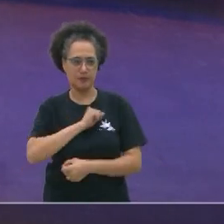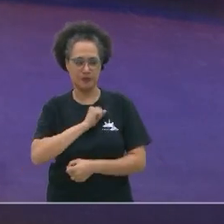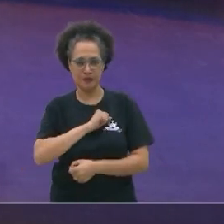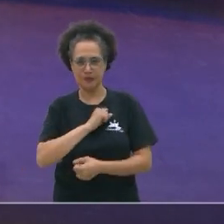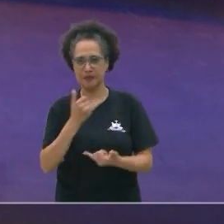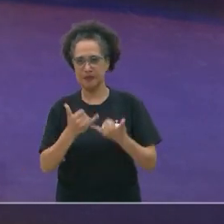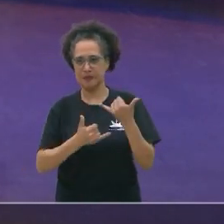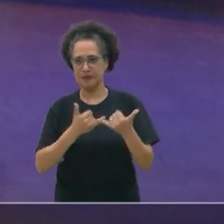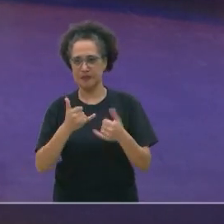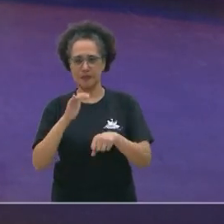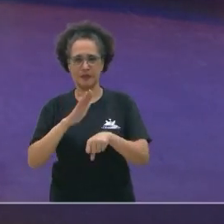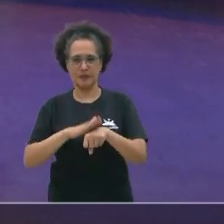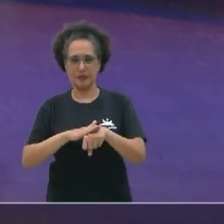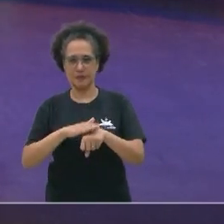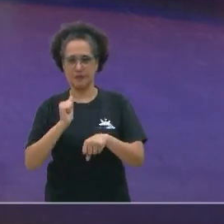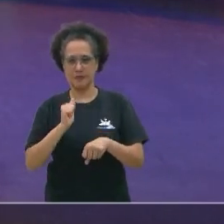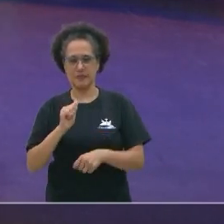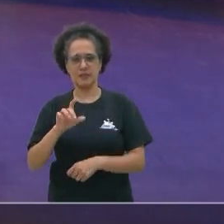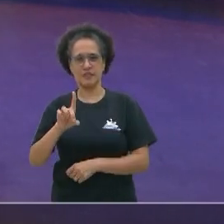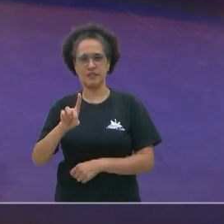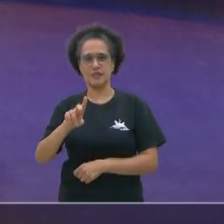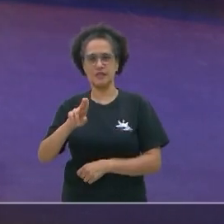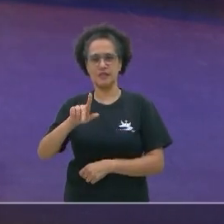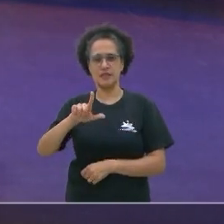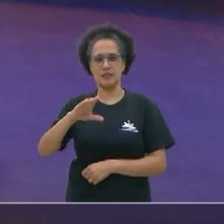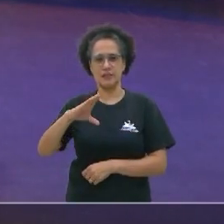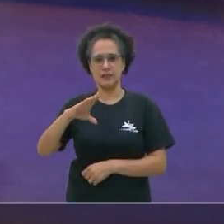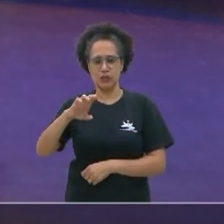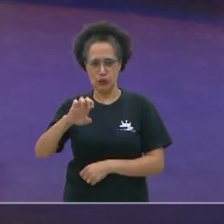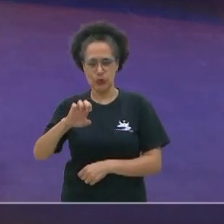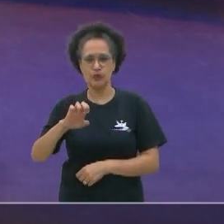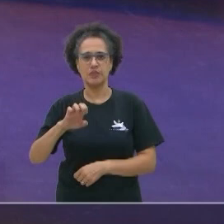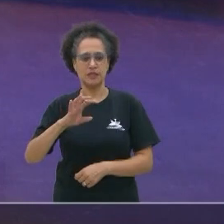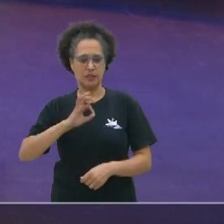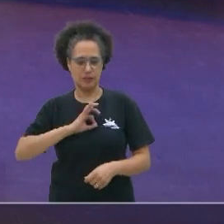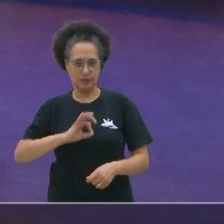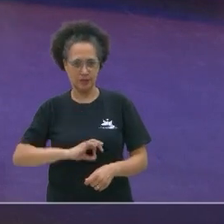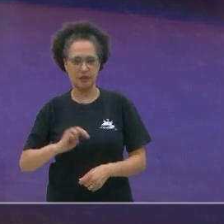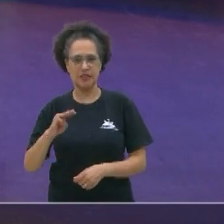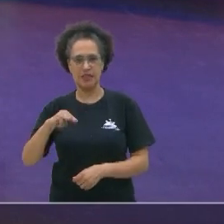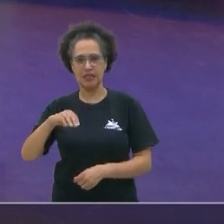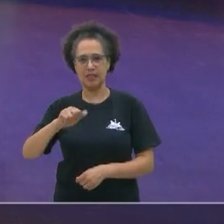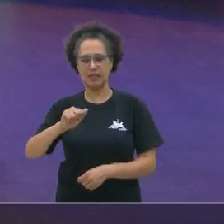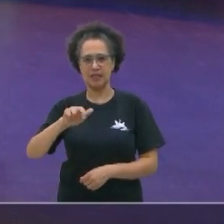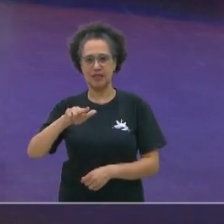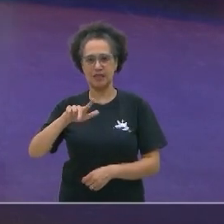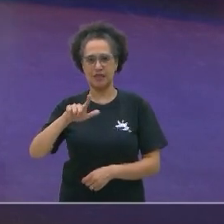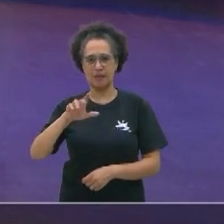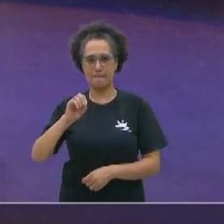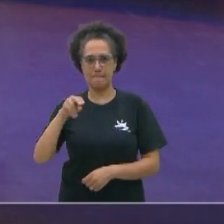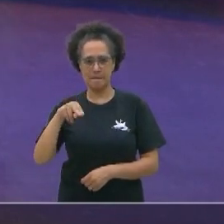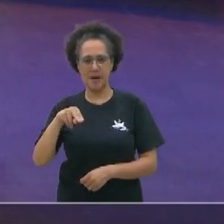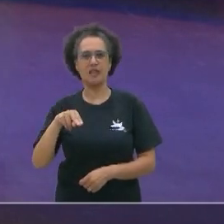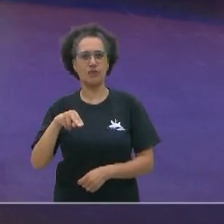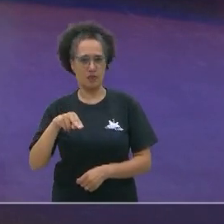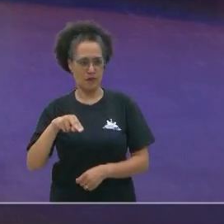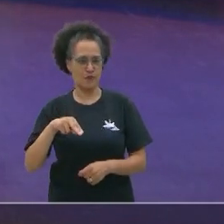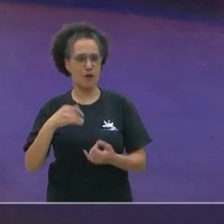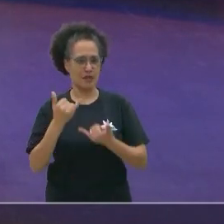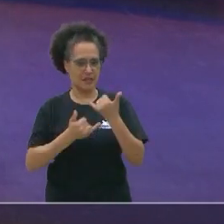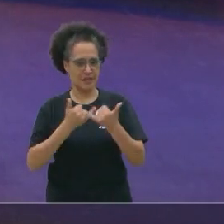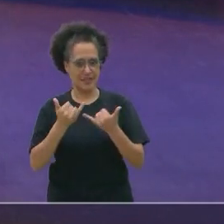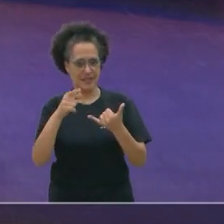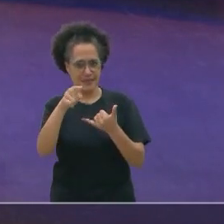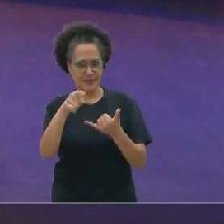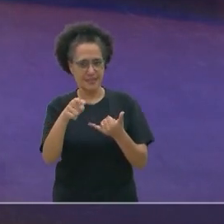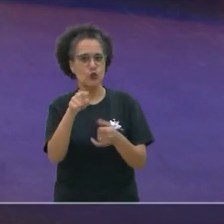eu queria chamar aqui a Dulce, queria chamar o William. Até o padre Marlon Cunha pode vir aqui, que eu vou aprontar. E vou aprontar com vocês